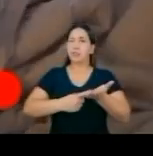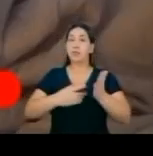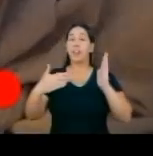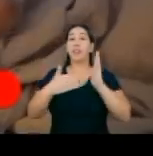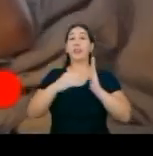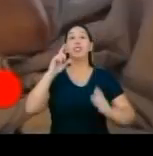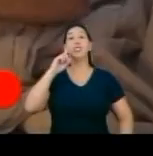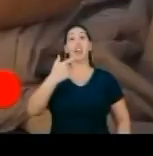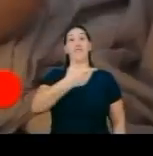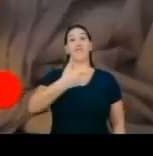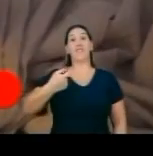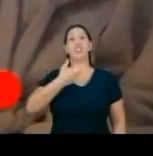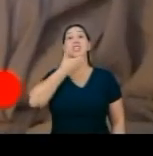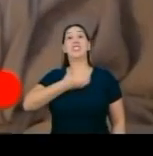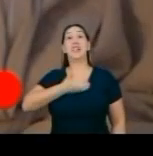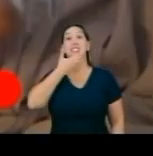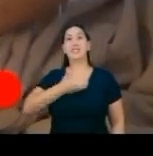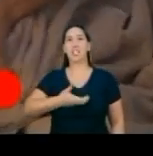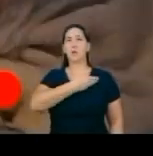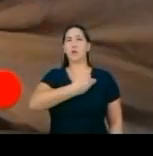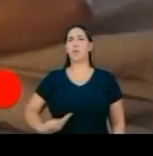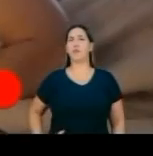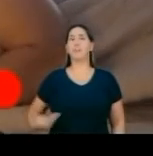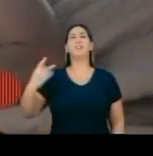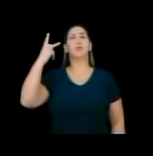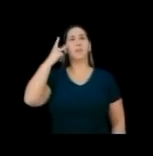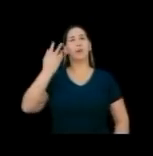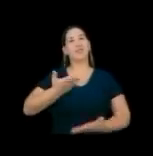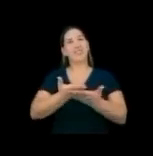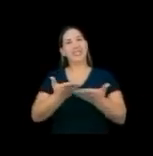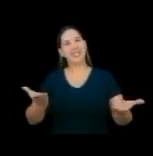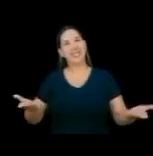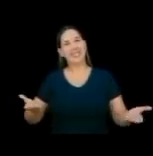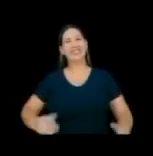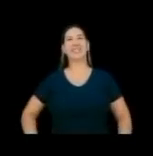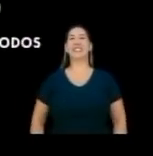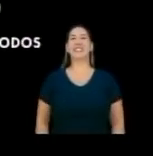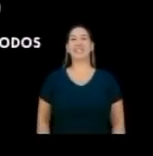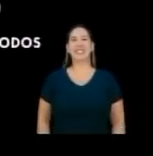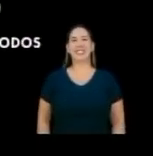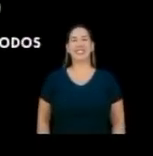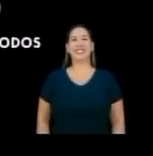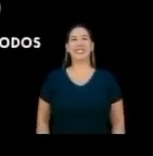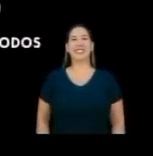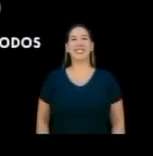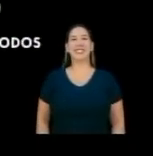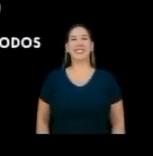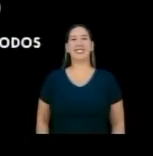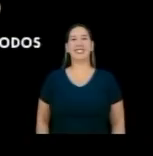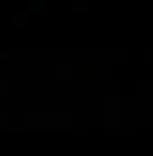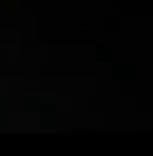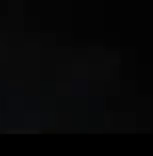dezembro. Governo do Estado. São Paulo são todos.